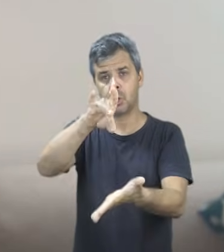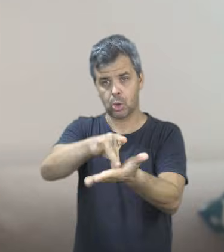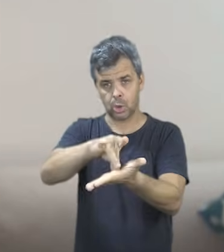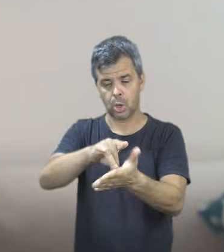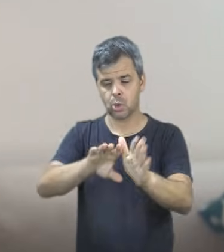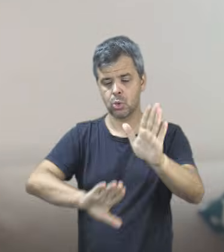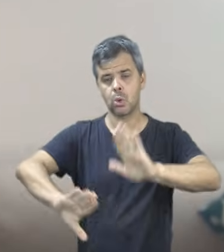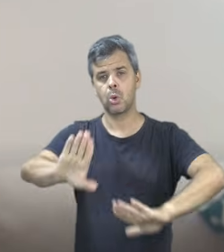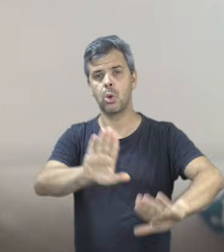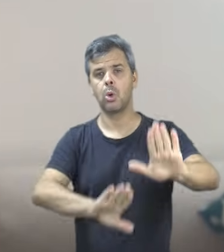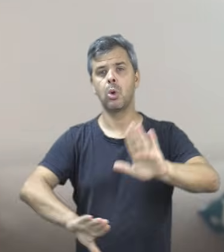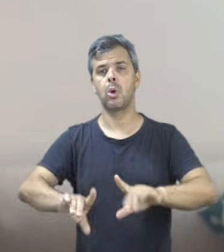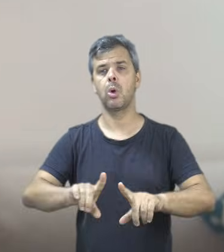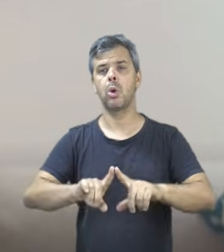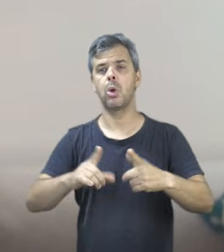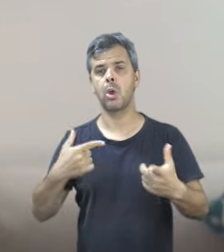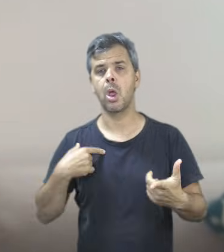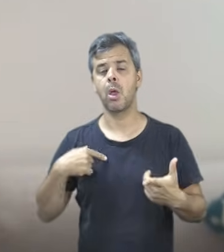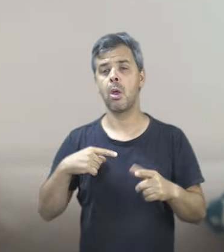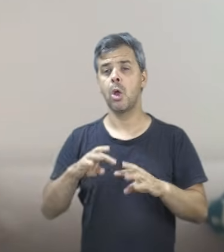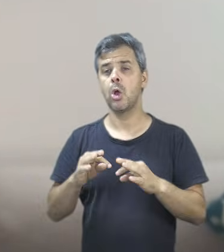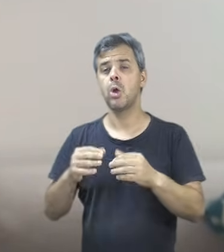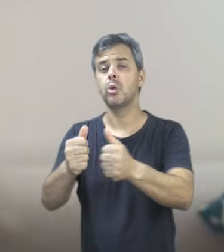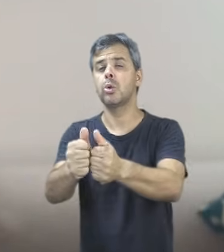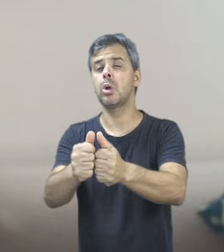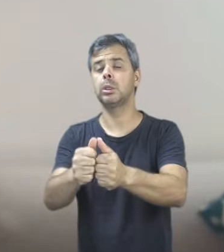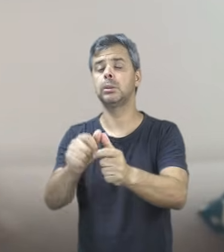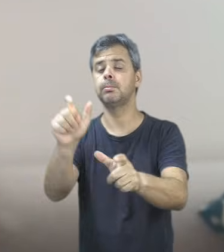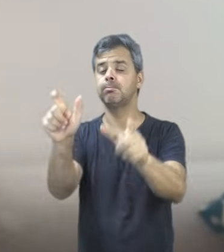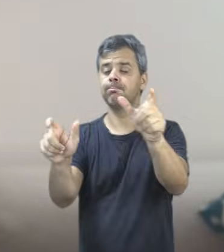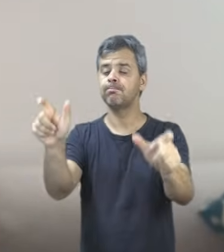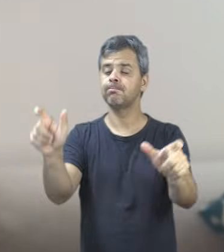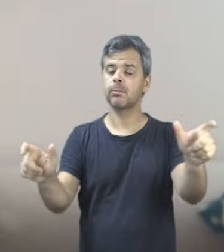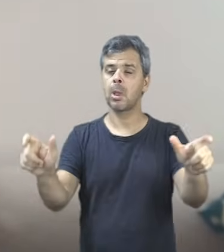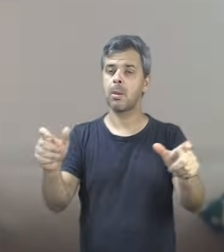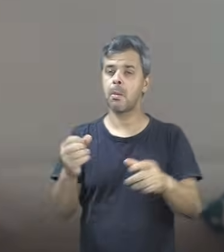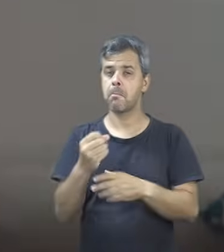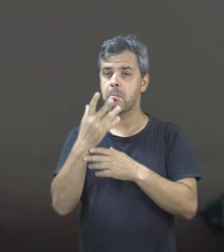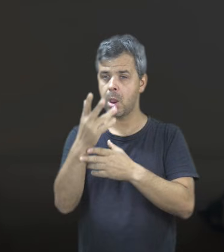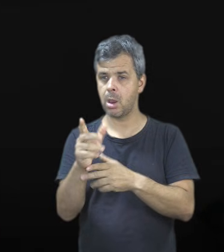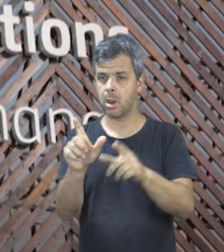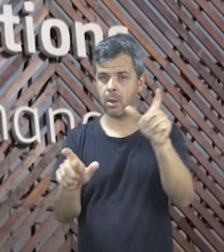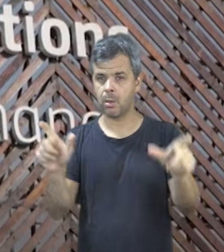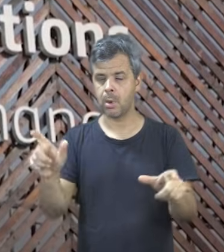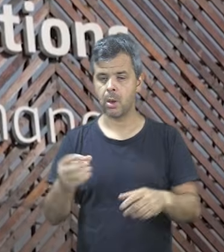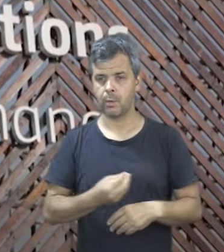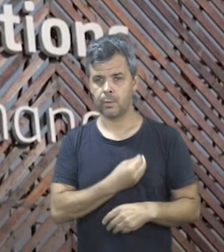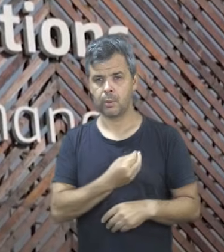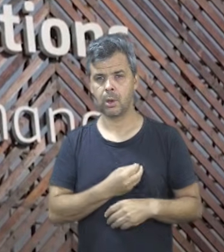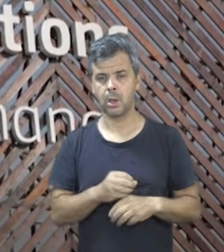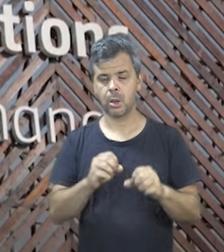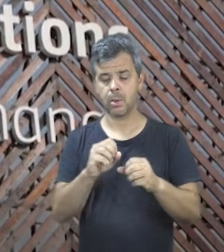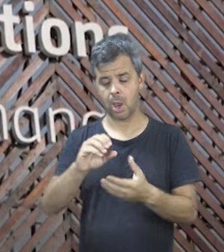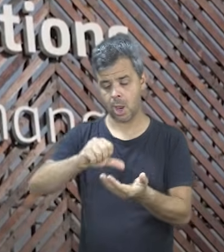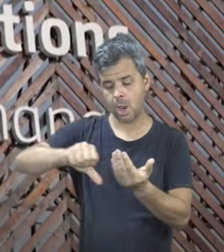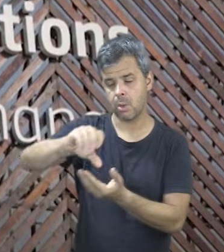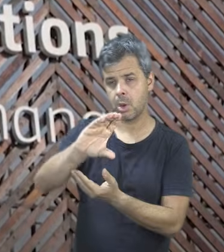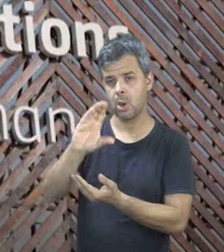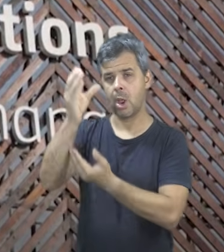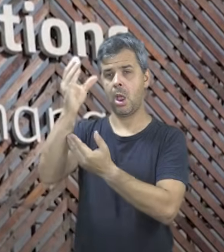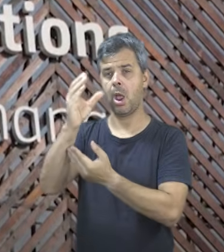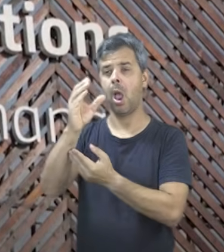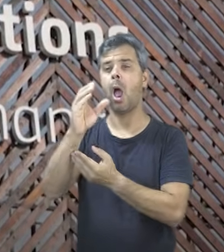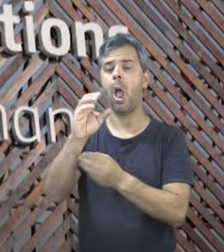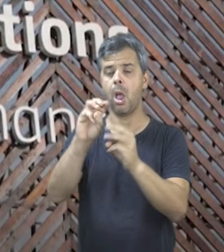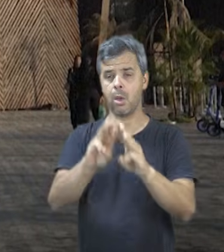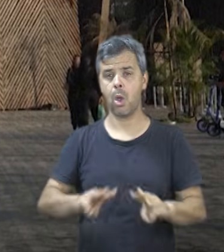com cuidado, considerando todas as pessoas para o bem-estar e para o bem viver. Durante a COP30, a ONU